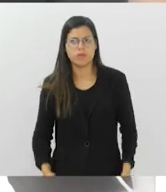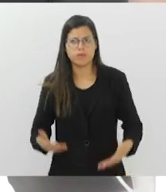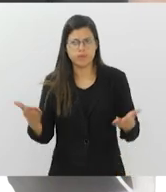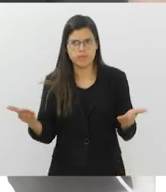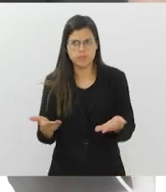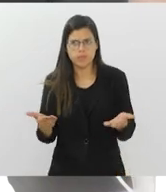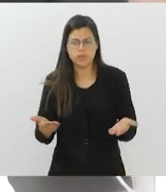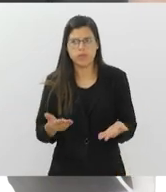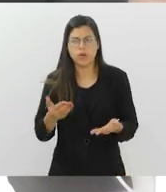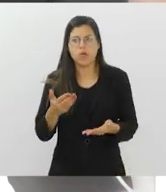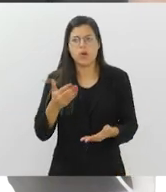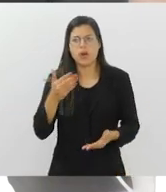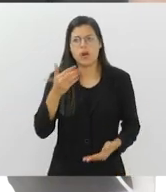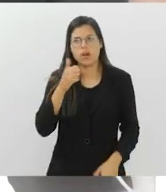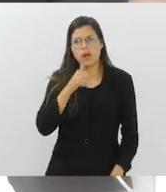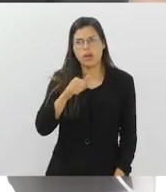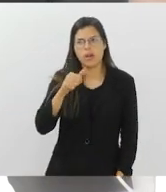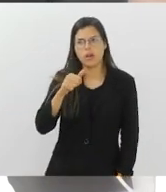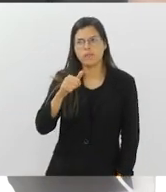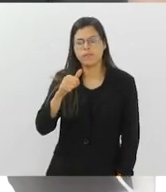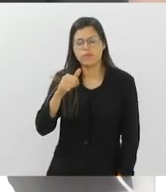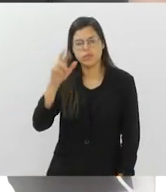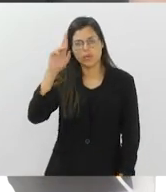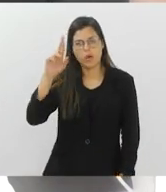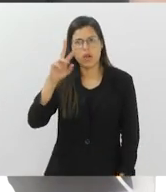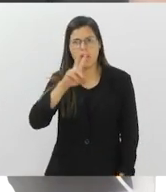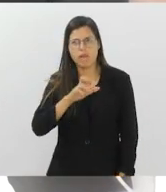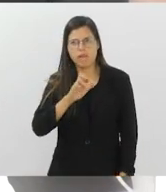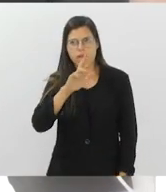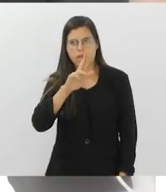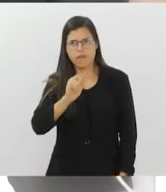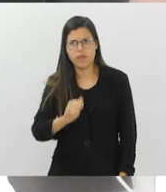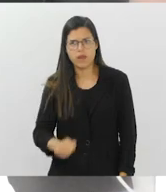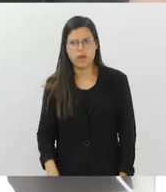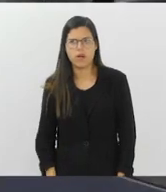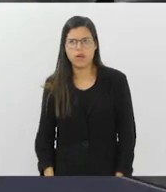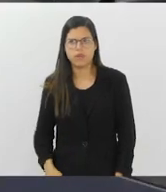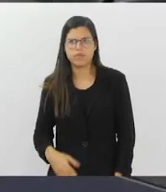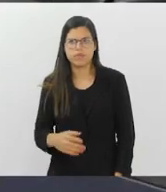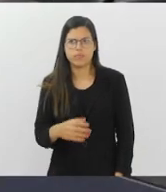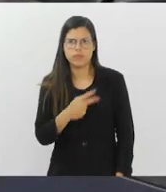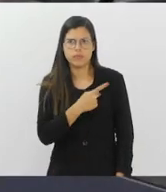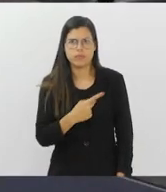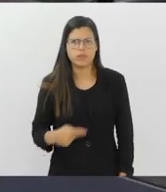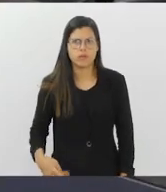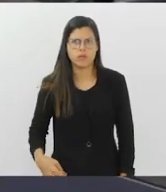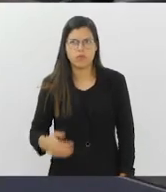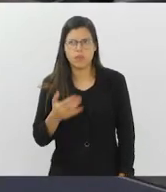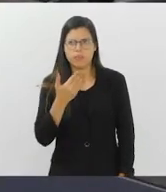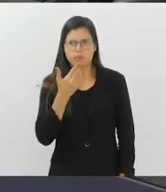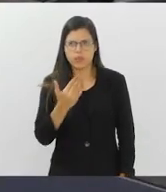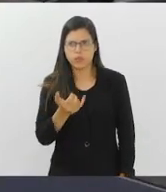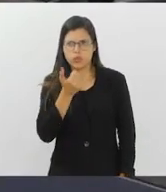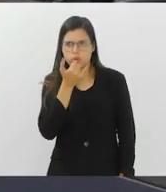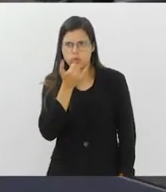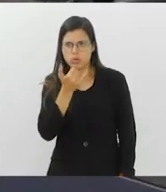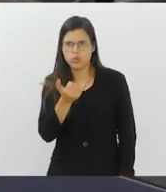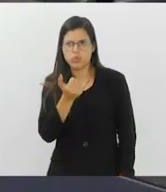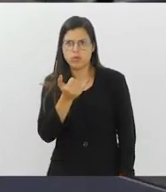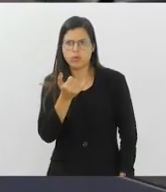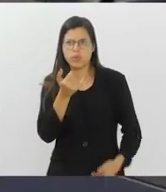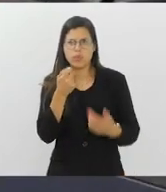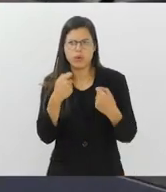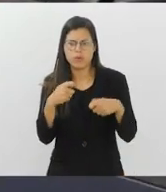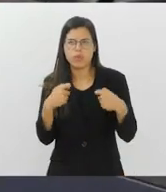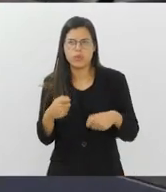agora à senhora Vera, por favor. Presidente, só uma coisa que eu vou pedir desculpa, que eu vou ter que me ausentar, mas vou estar acompanhando aqui, porque